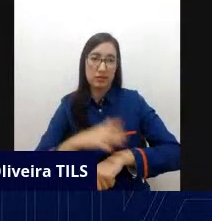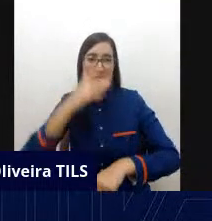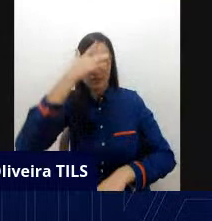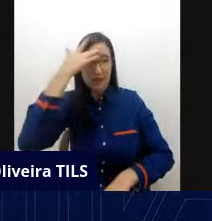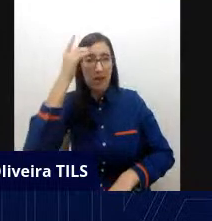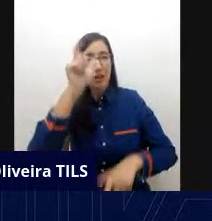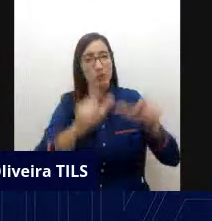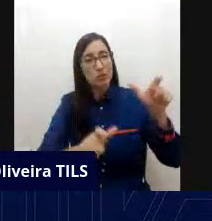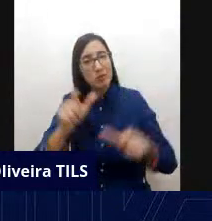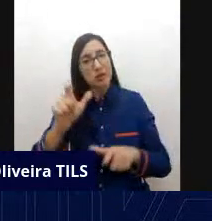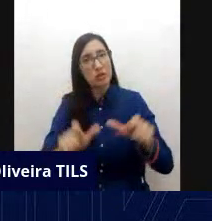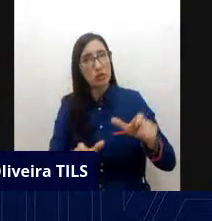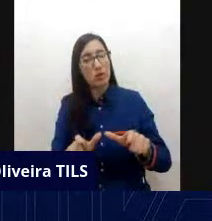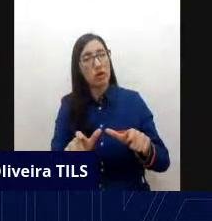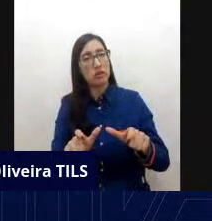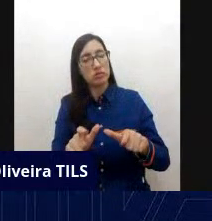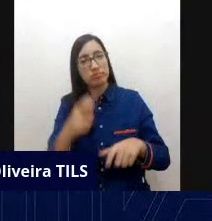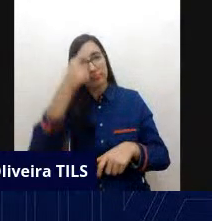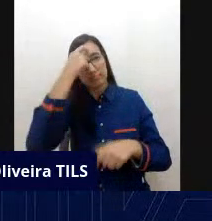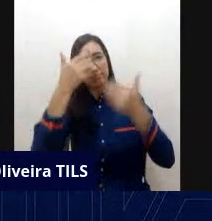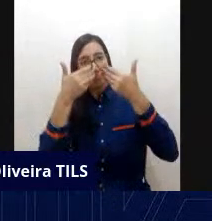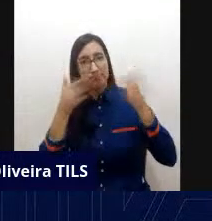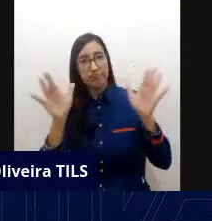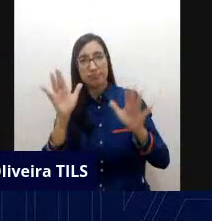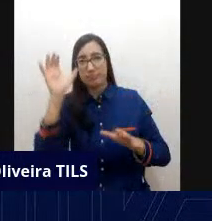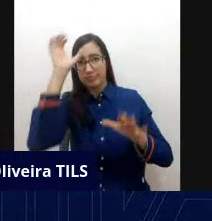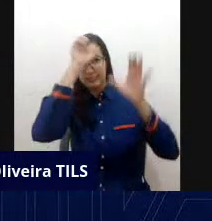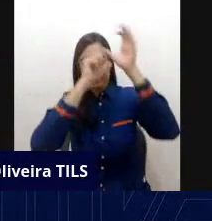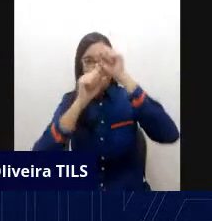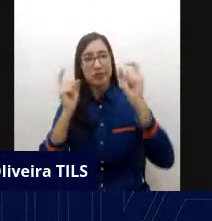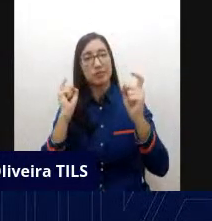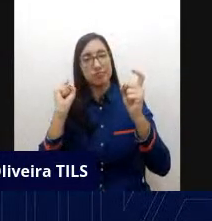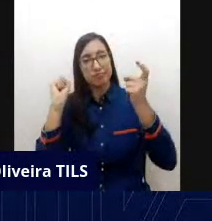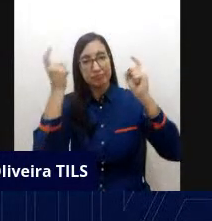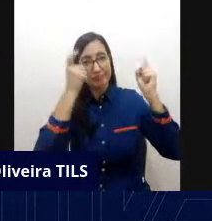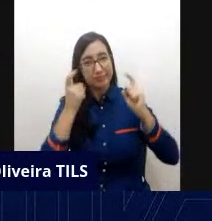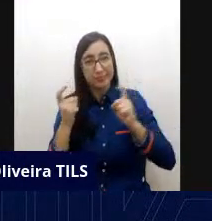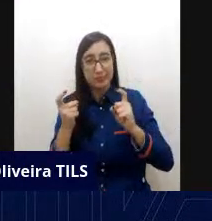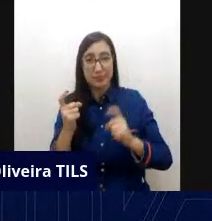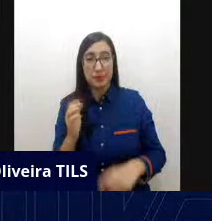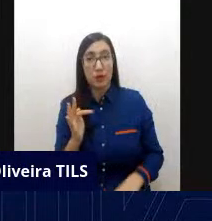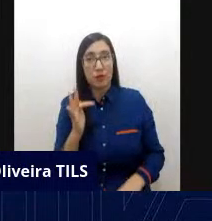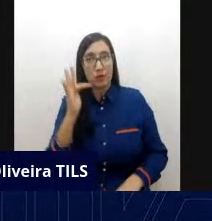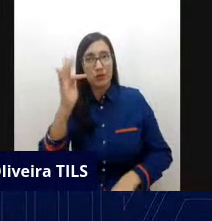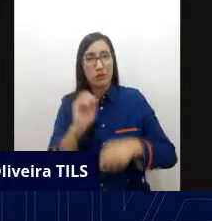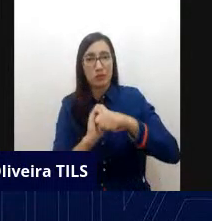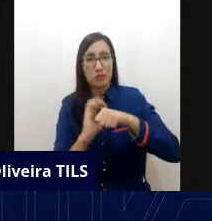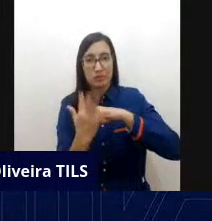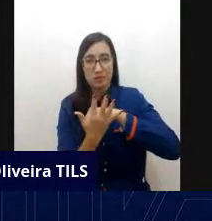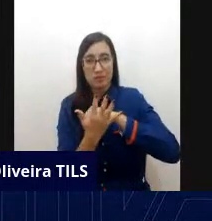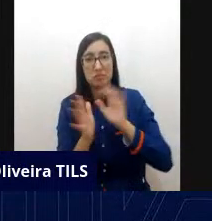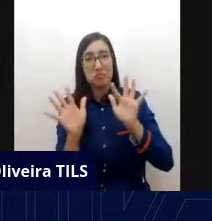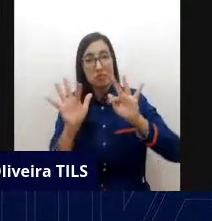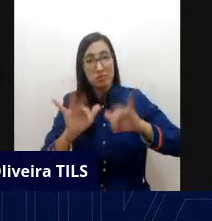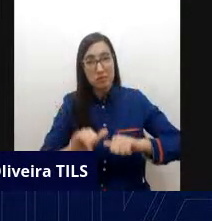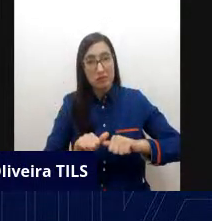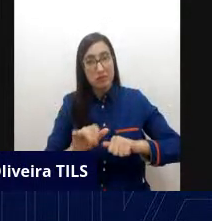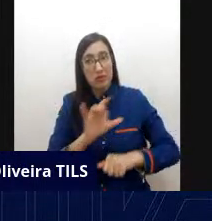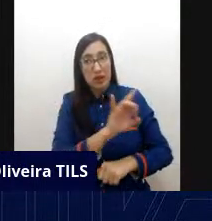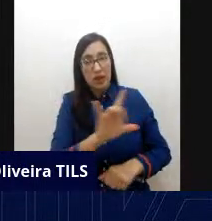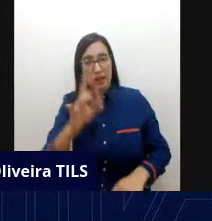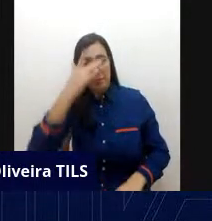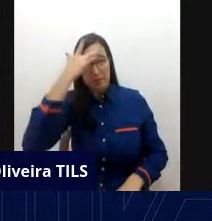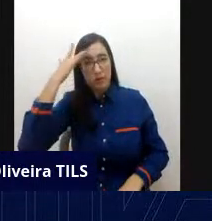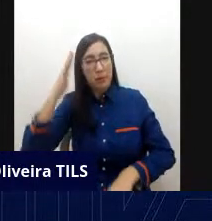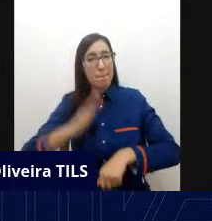sabe, né, pós esse período, a gente tem aí, quem sabe, as pessoas mais conscientes, os homens mais participativos e as mulheres tendo mais tempo